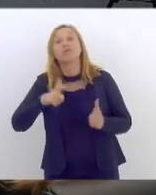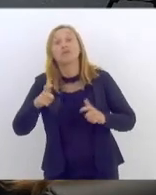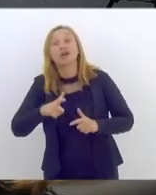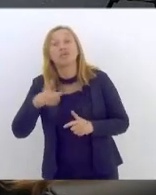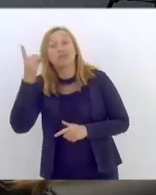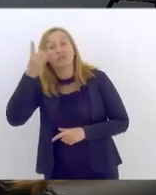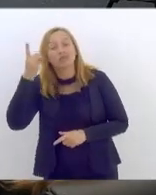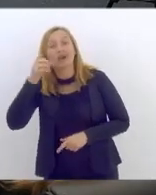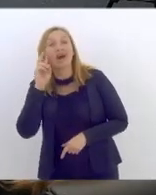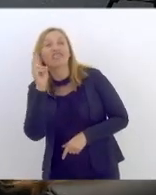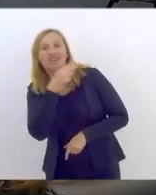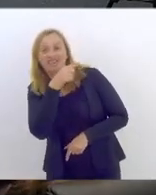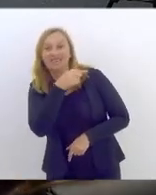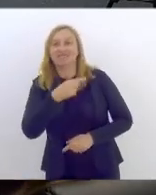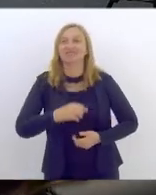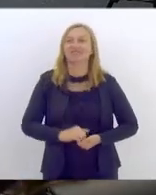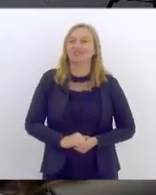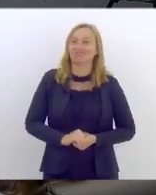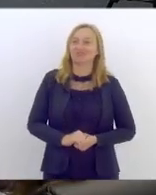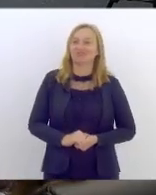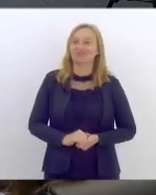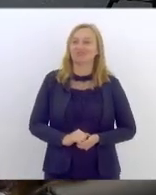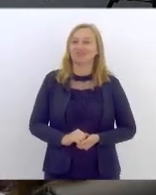tá do outro lado